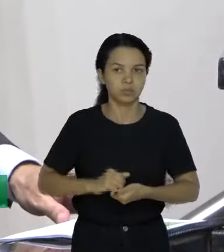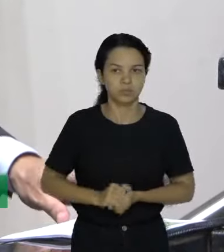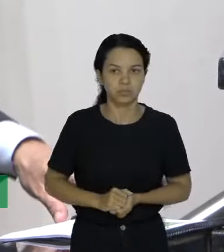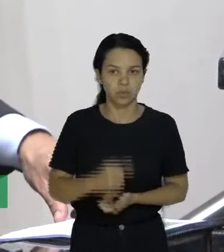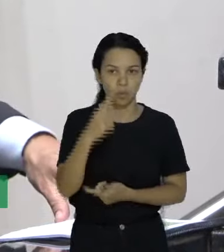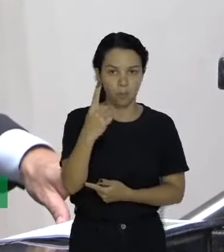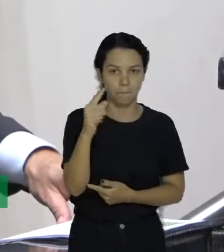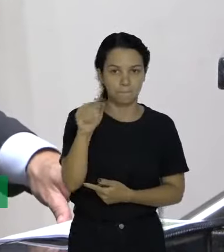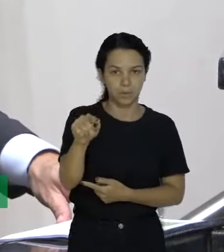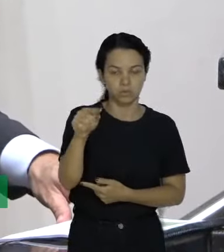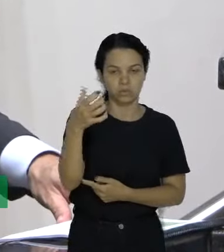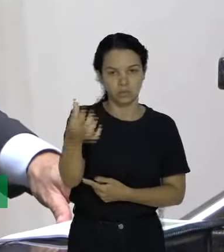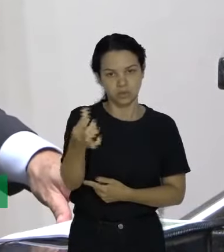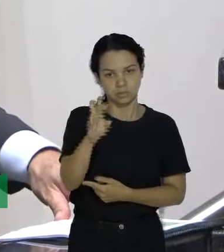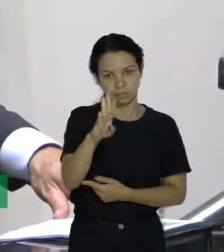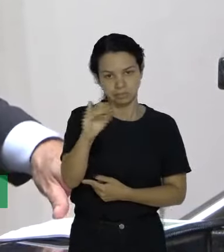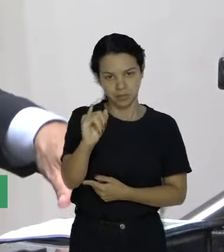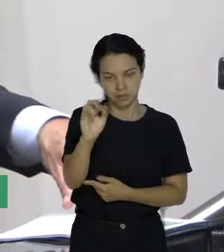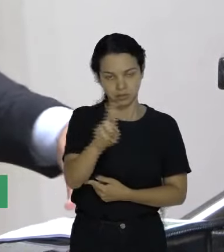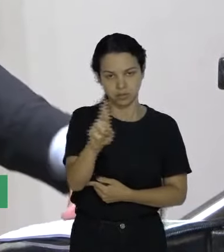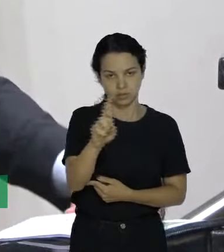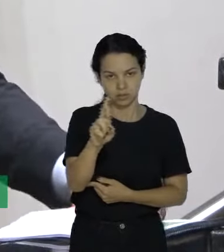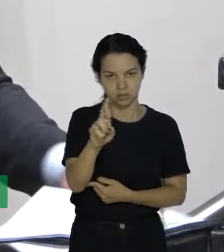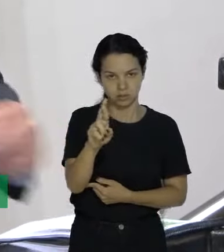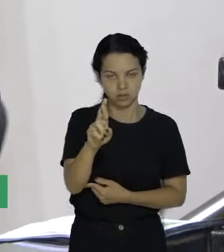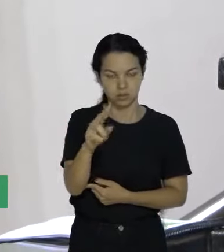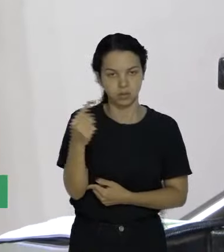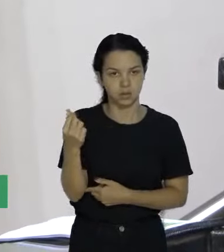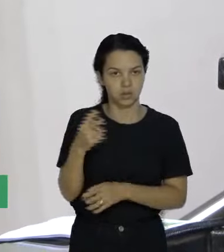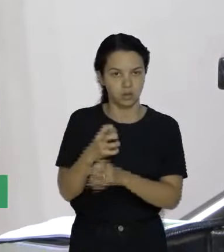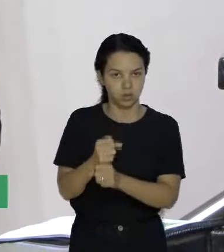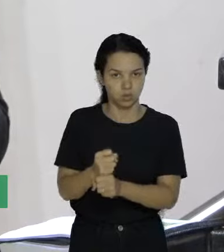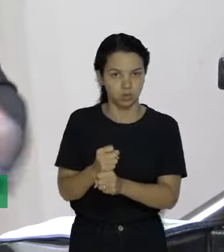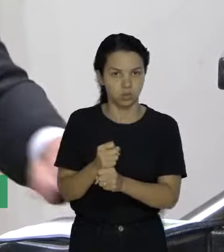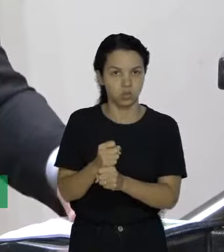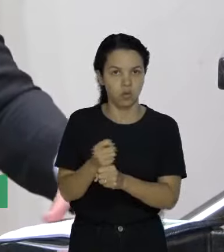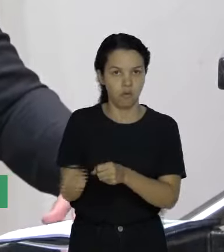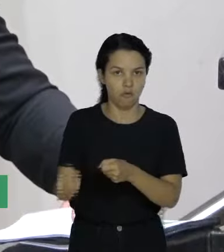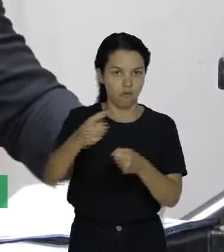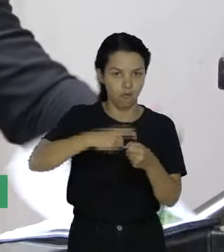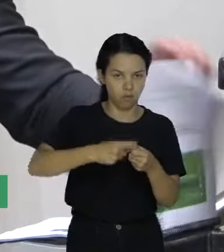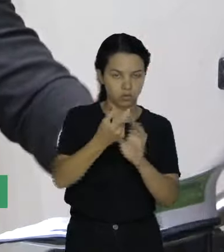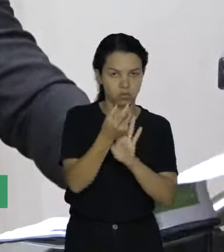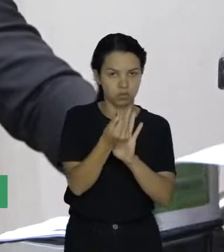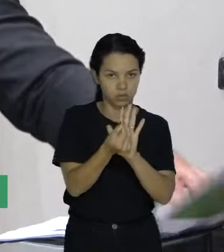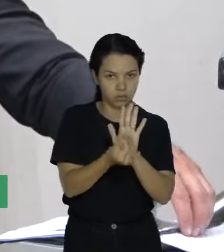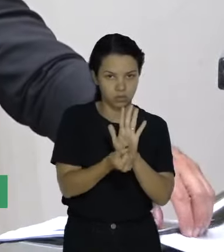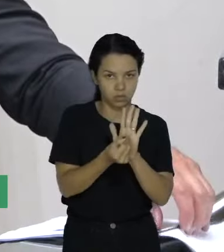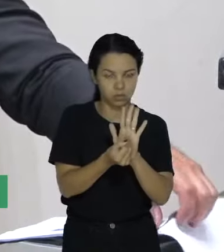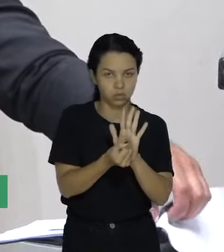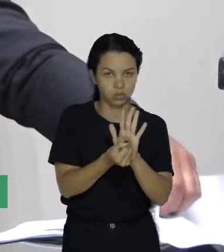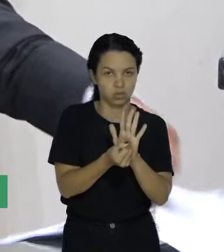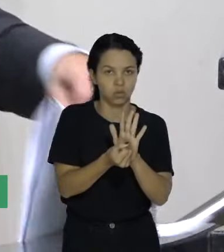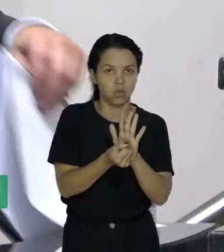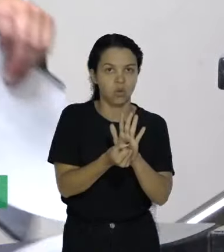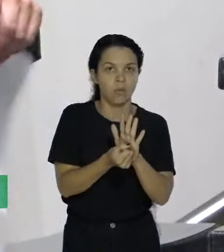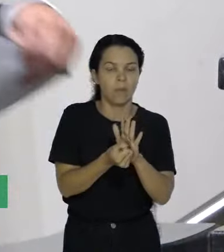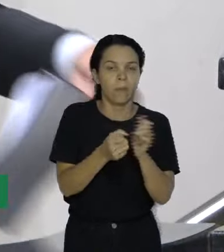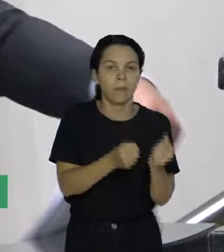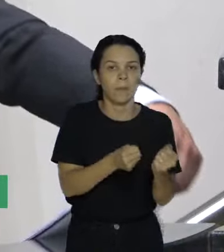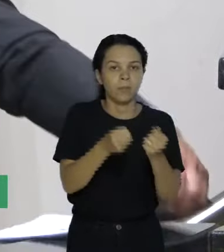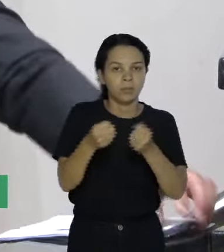bilhão de reais recursos esses que vão retornar o orçamento do poder público do estado para